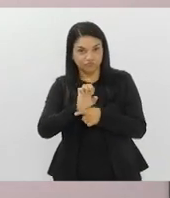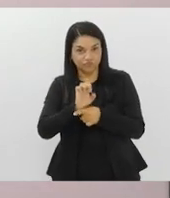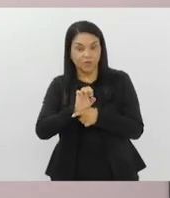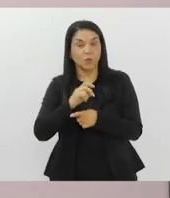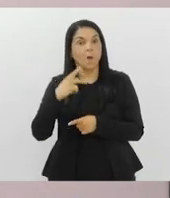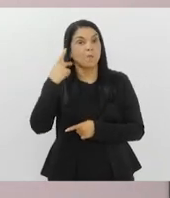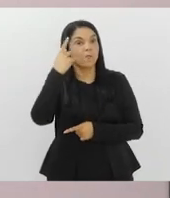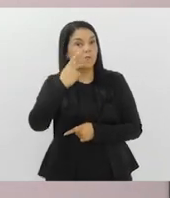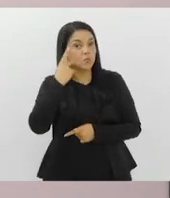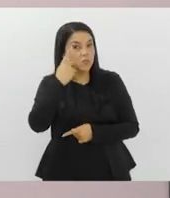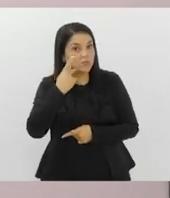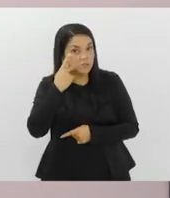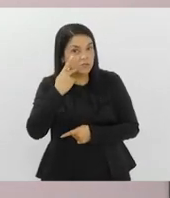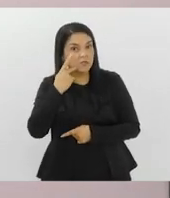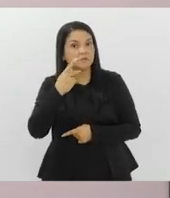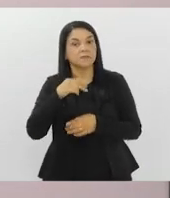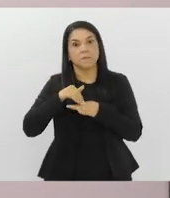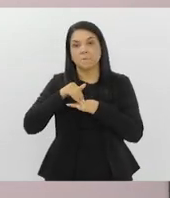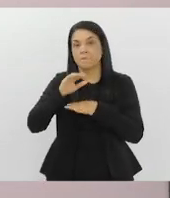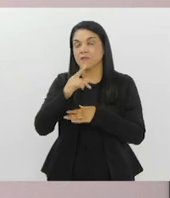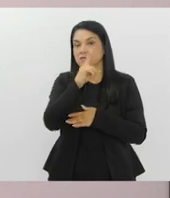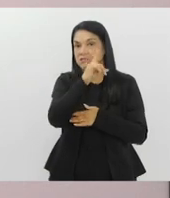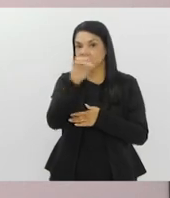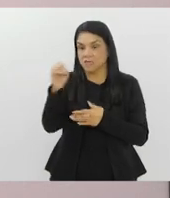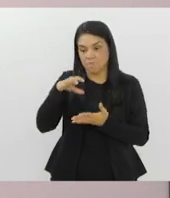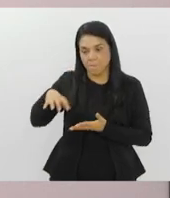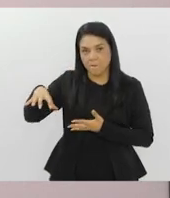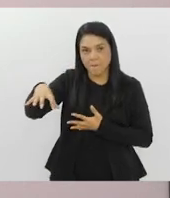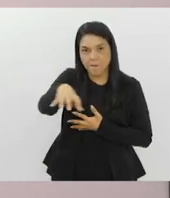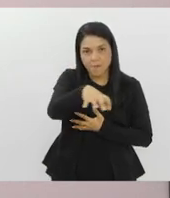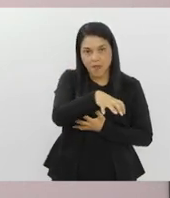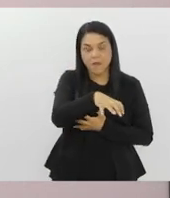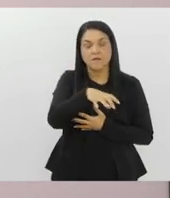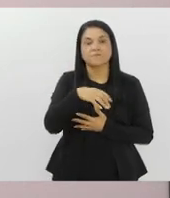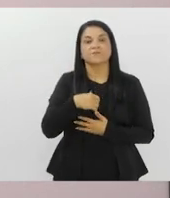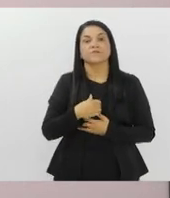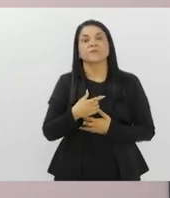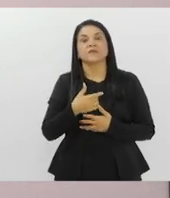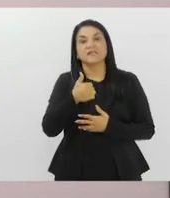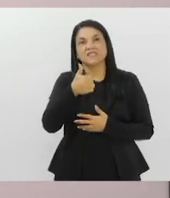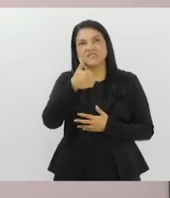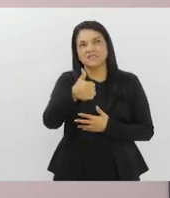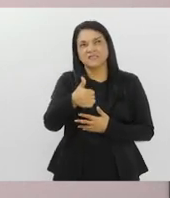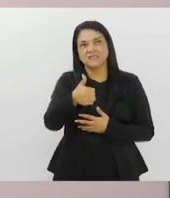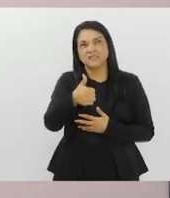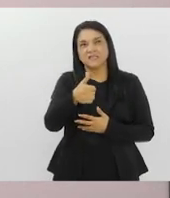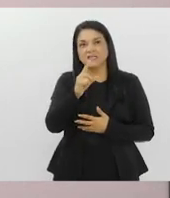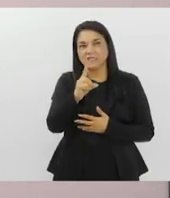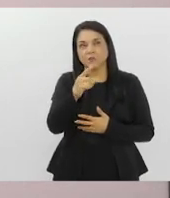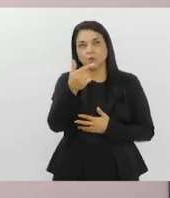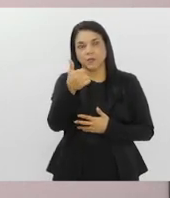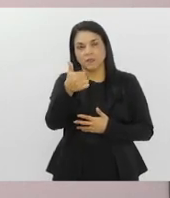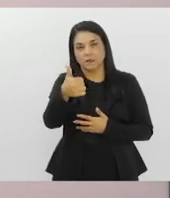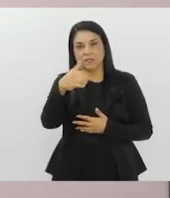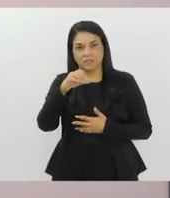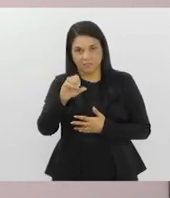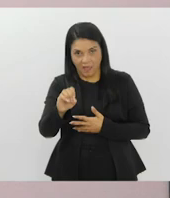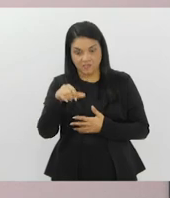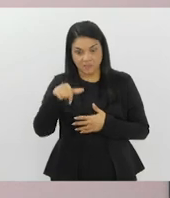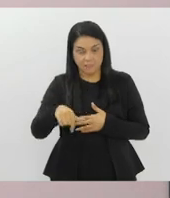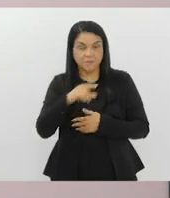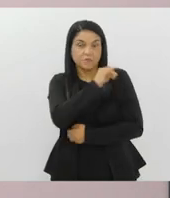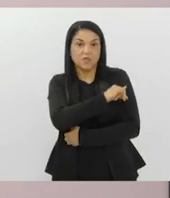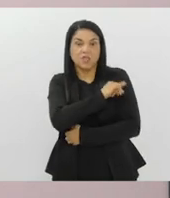estado e nós temos mais de 100 unidades, 110 unidades, só no Rio de Janeiro temos 30 unidades.